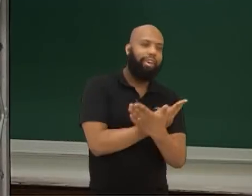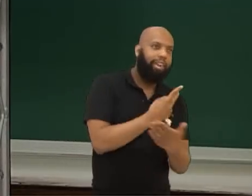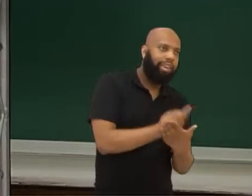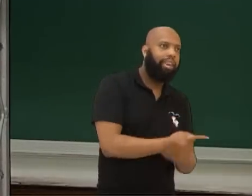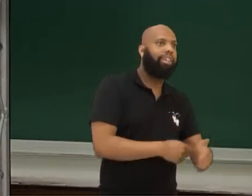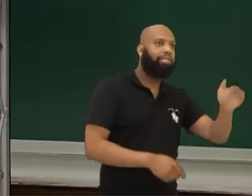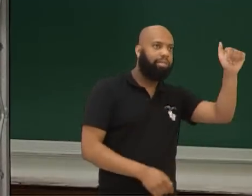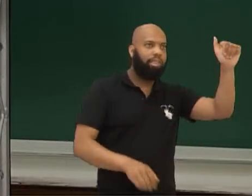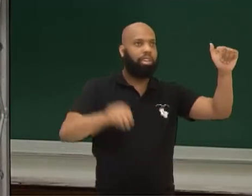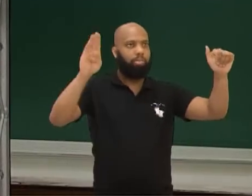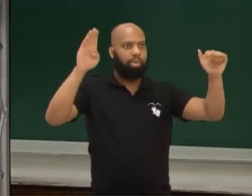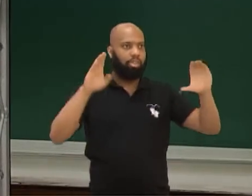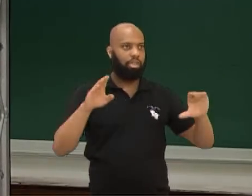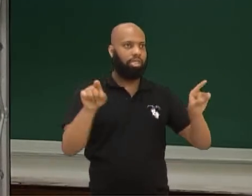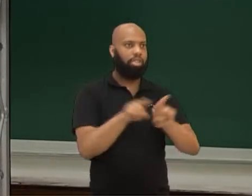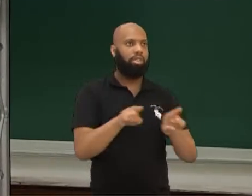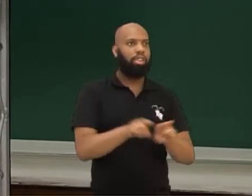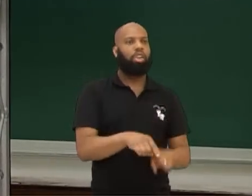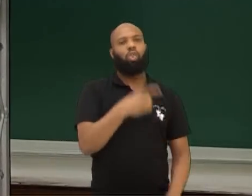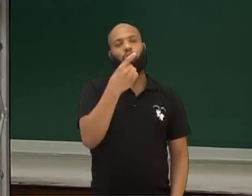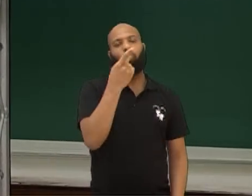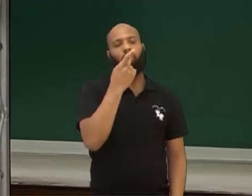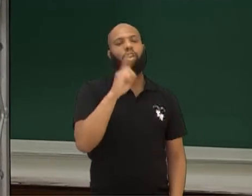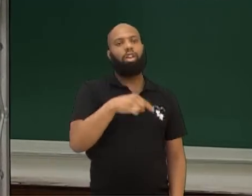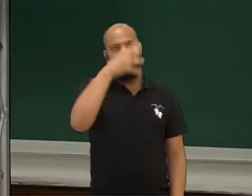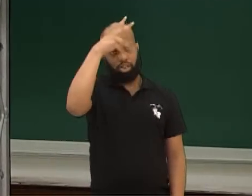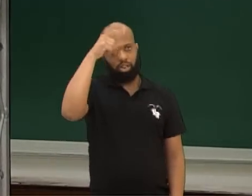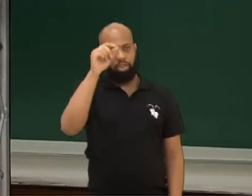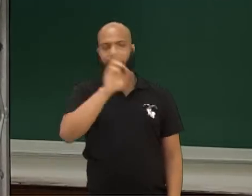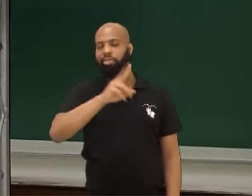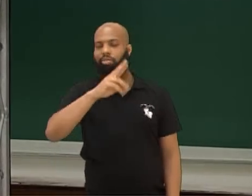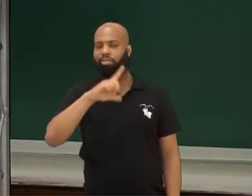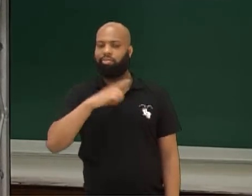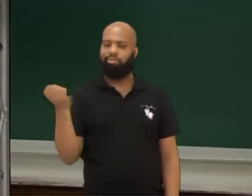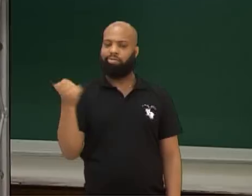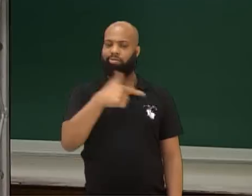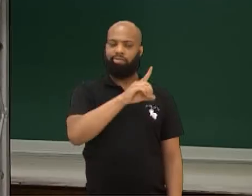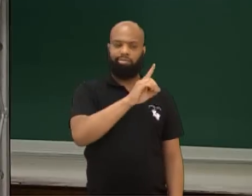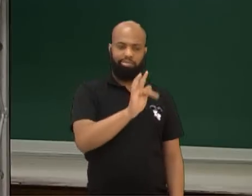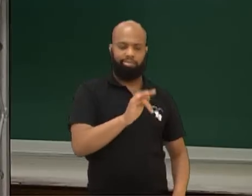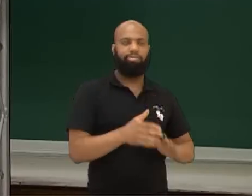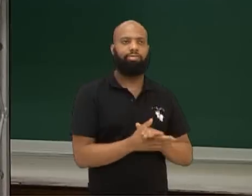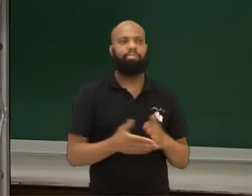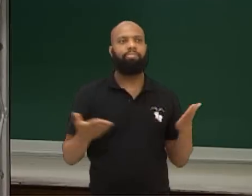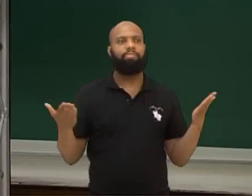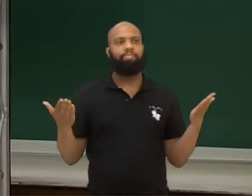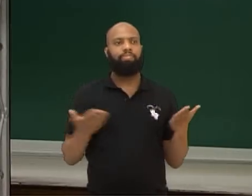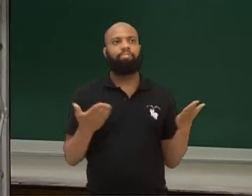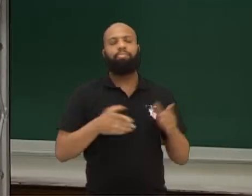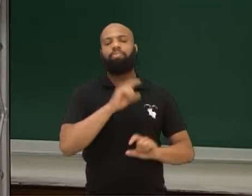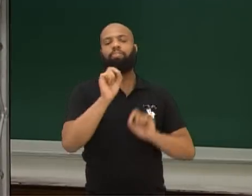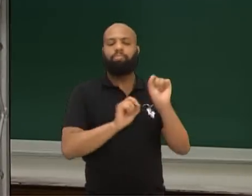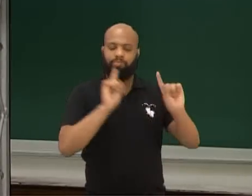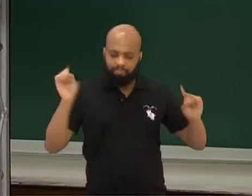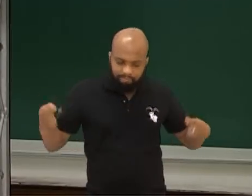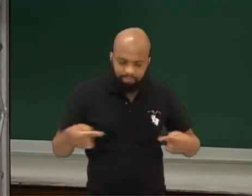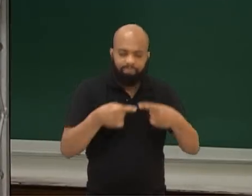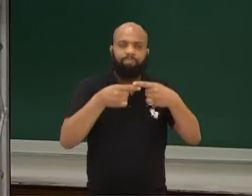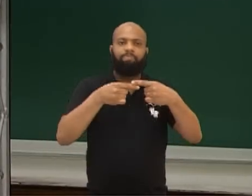está errado. Aqui diz que 1 é Mato Grosso. Não, Mato Grosso tem muito mais municípios. E Goiás. Então, o que vai